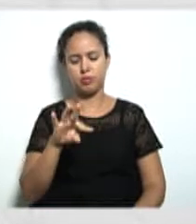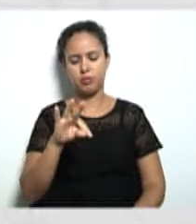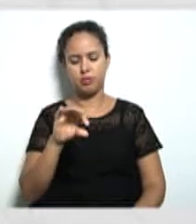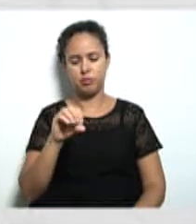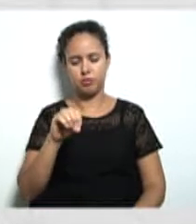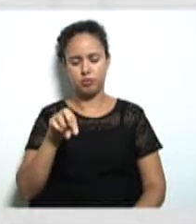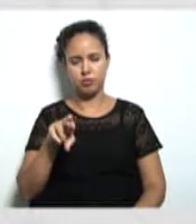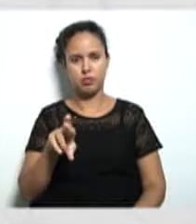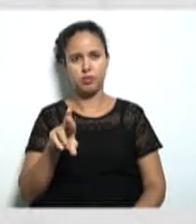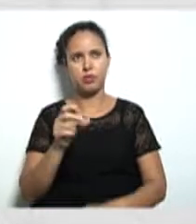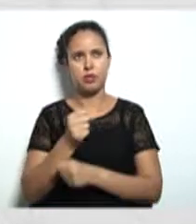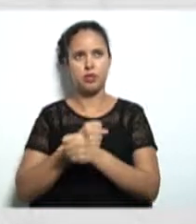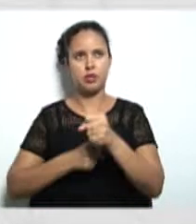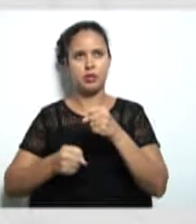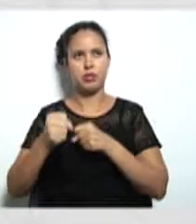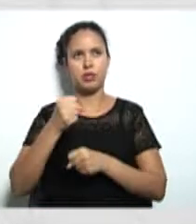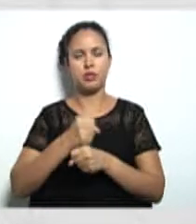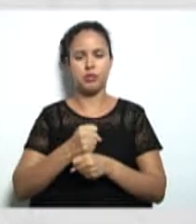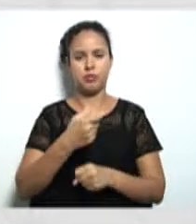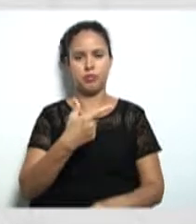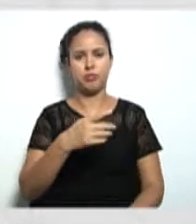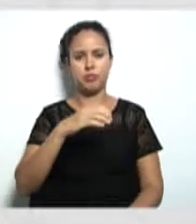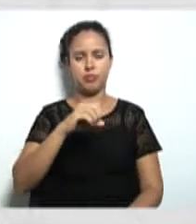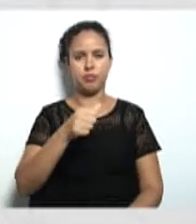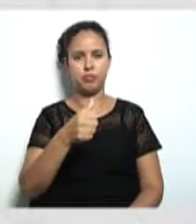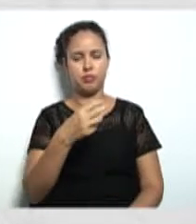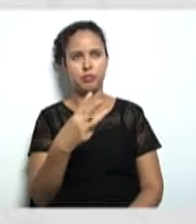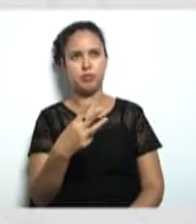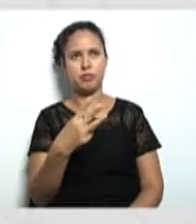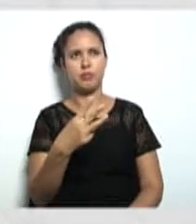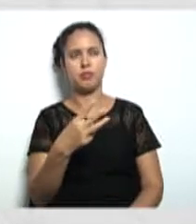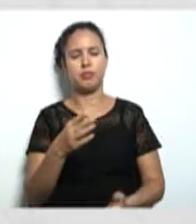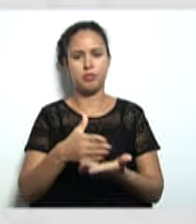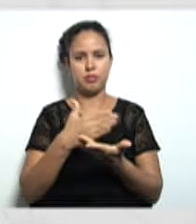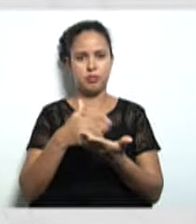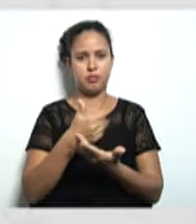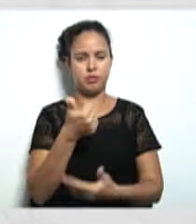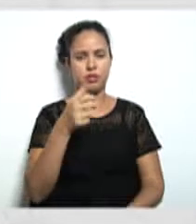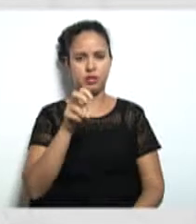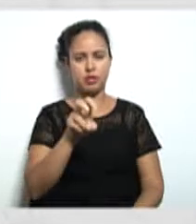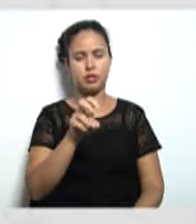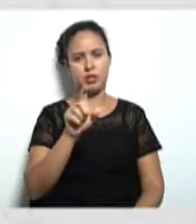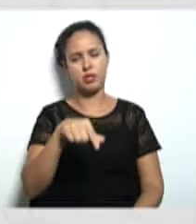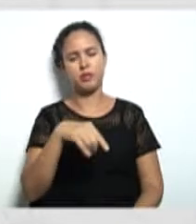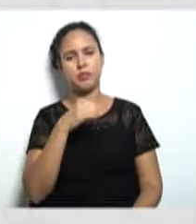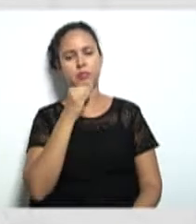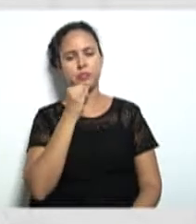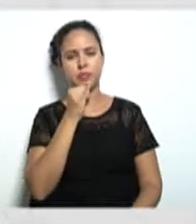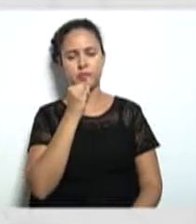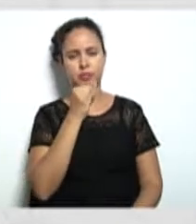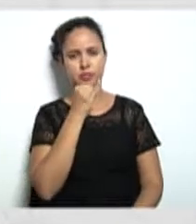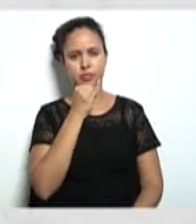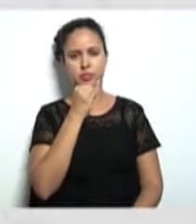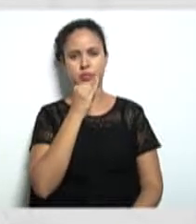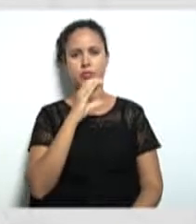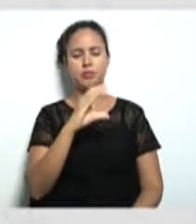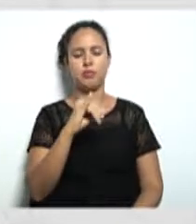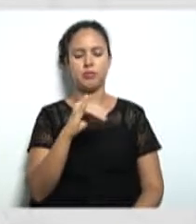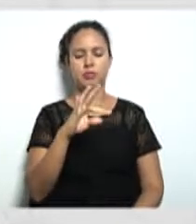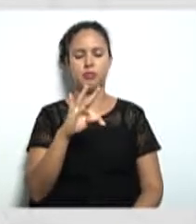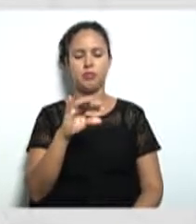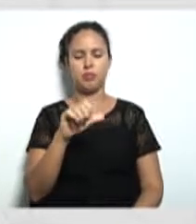obra e a página. É um exemplo de citação direta, que faz parte